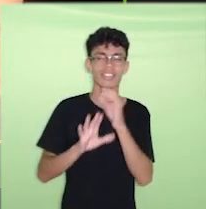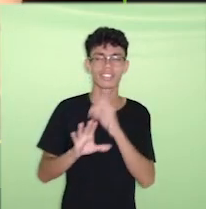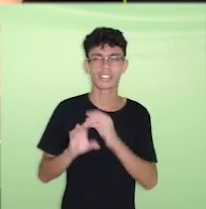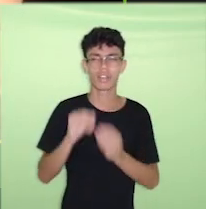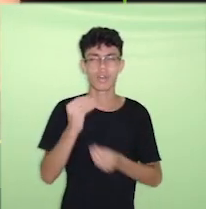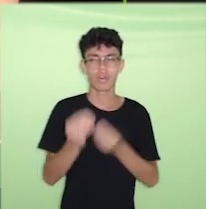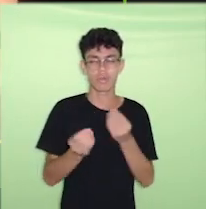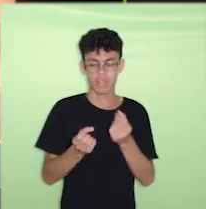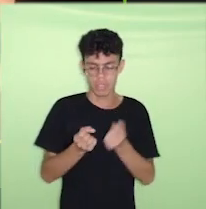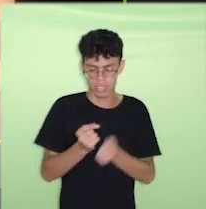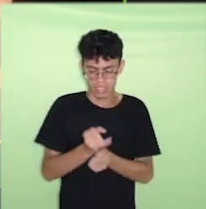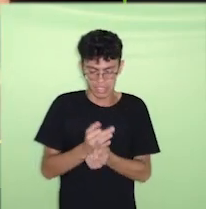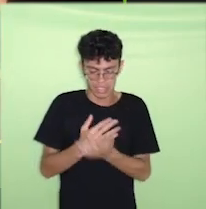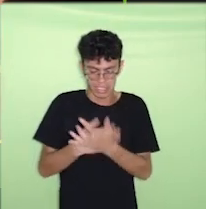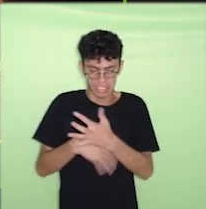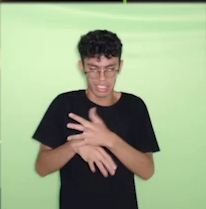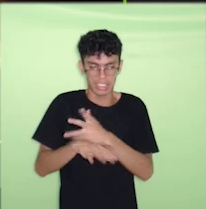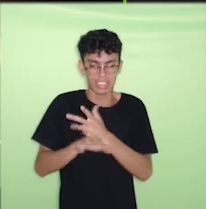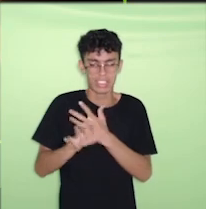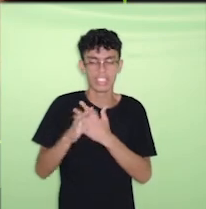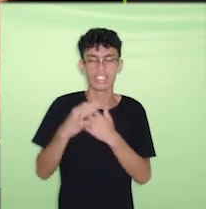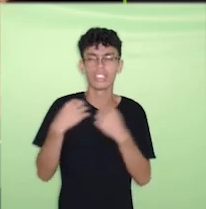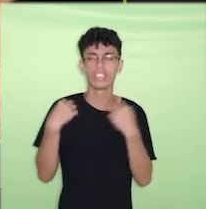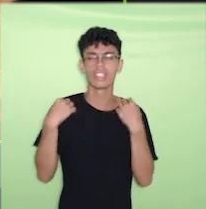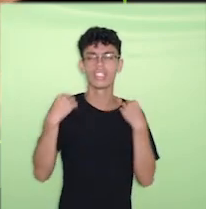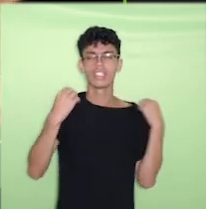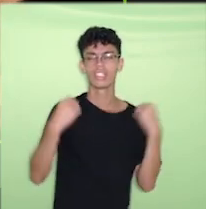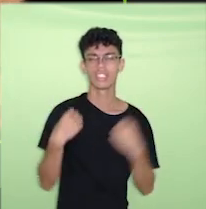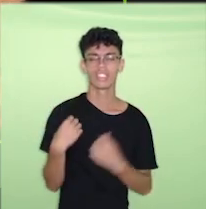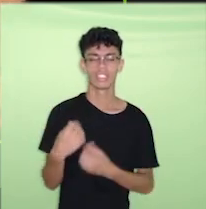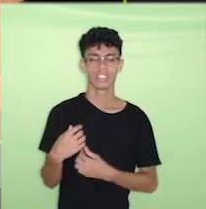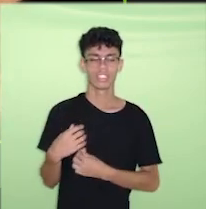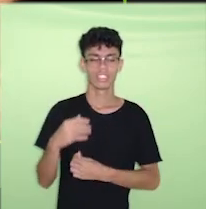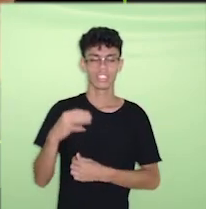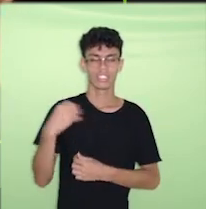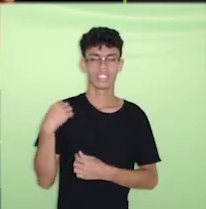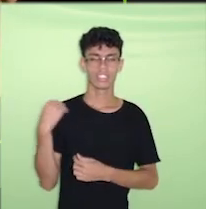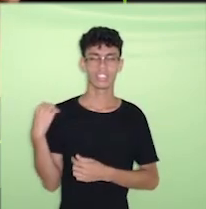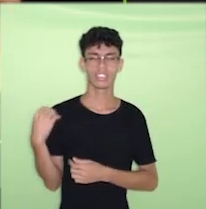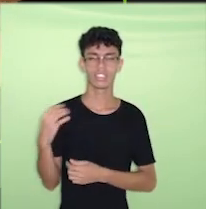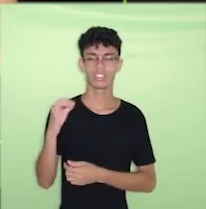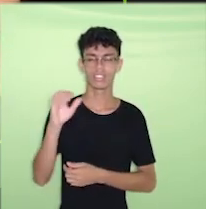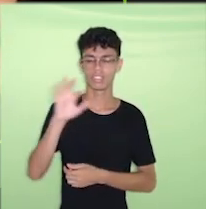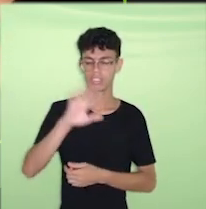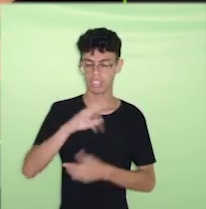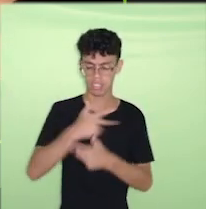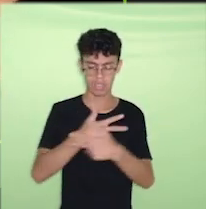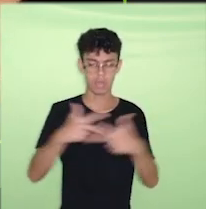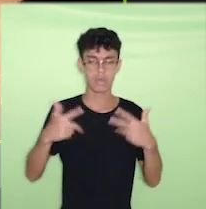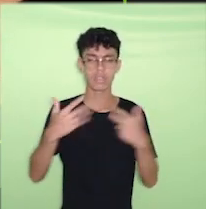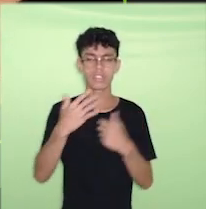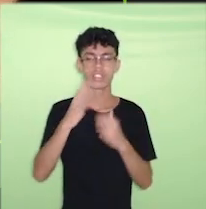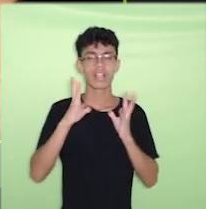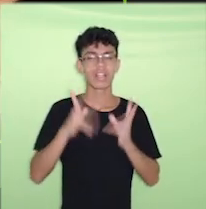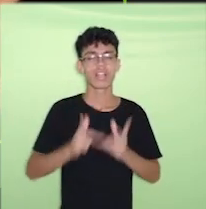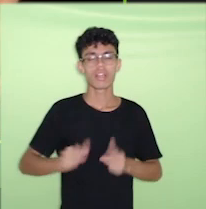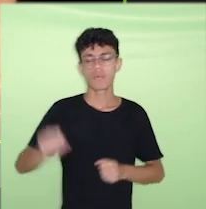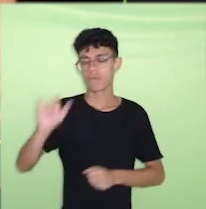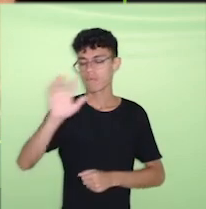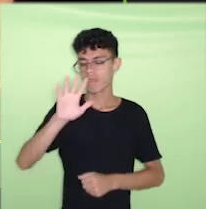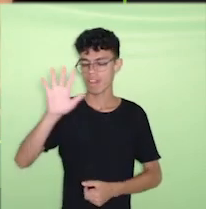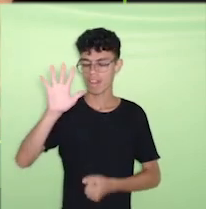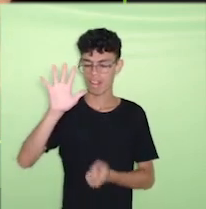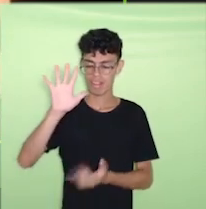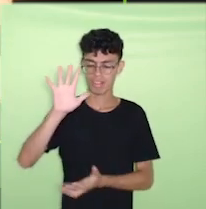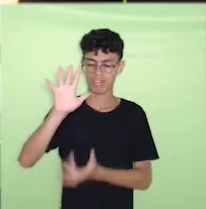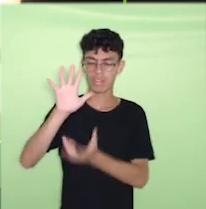se ardesse viva sobre o sol. Olhai, se possível, a mão que se queimou de coisas limpas. E se